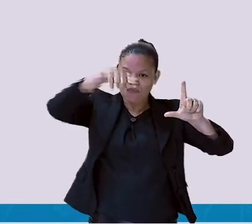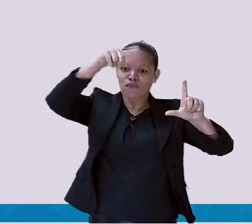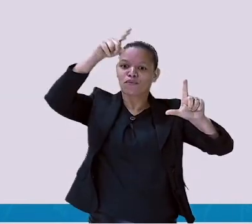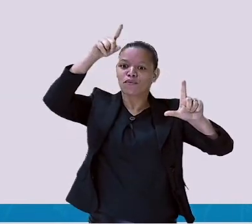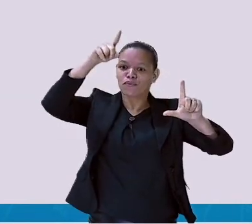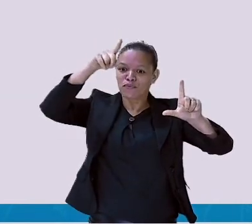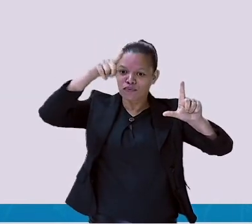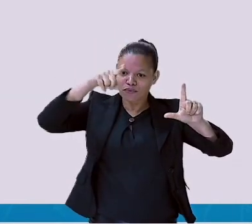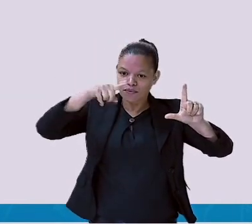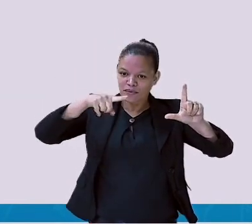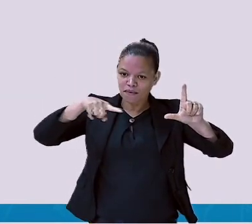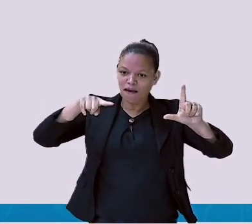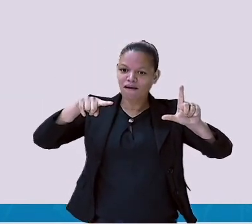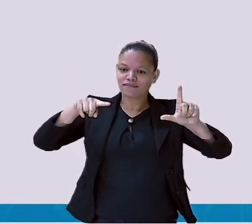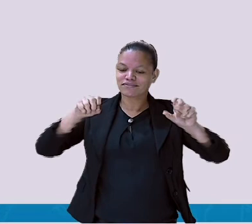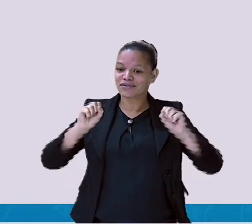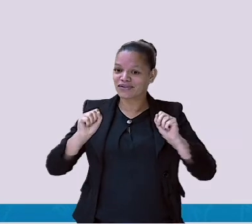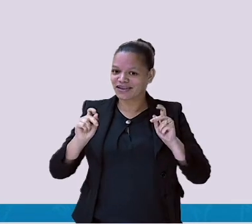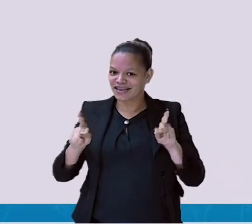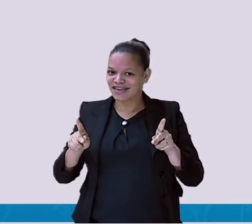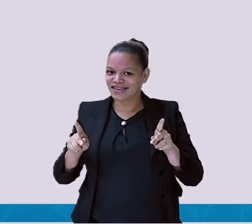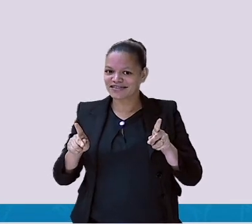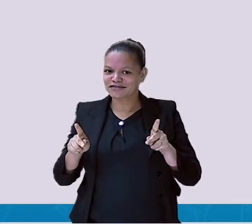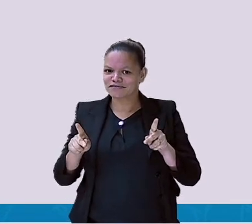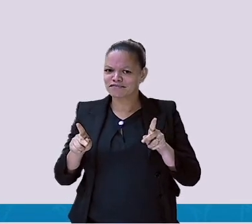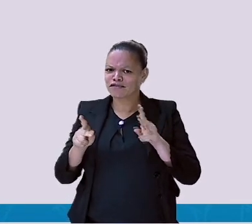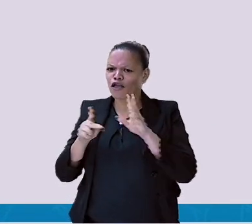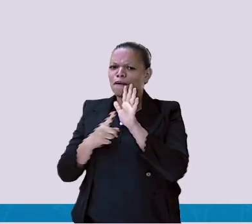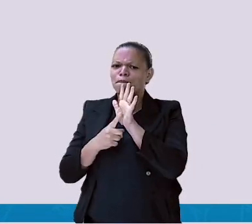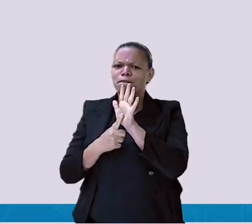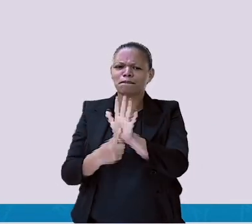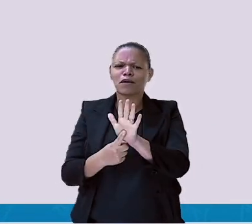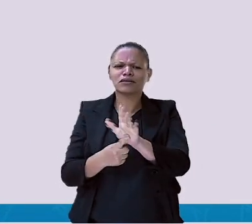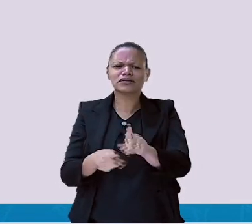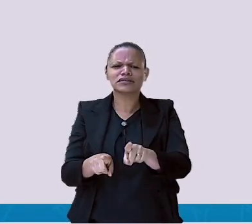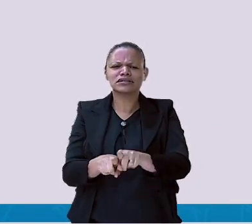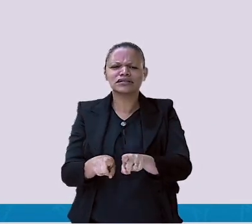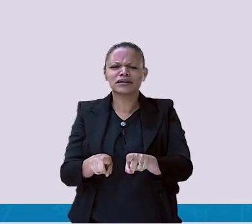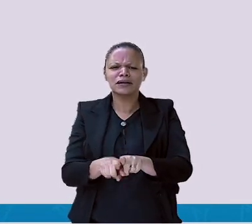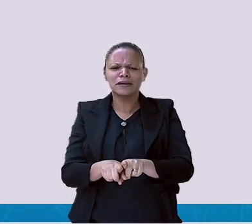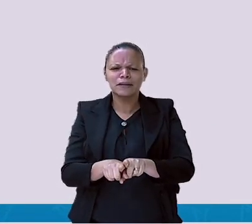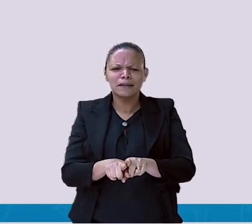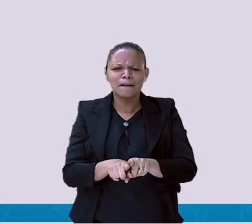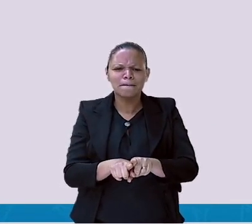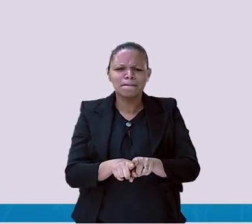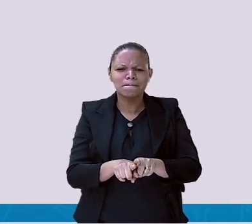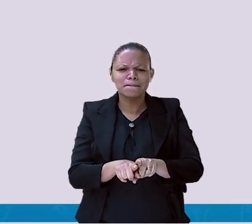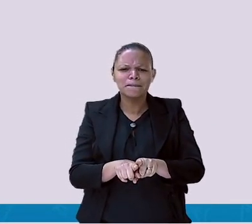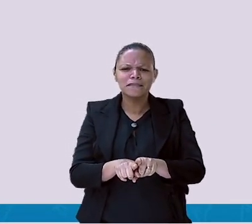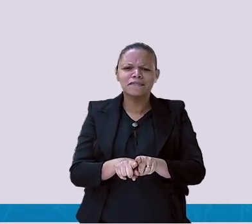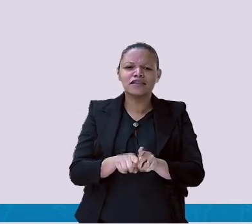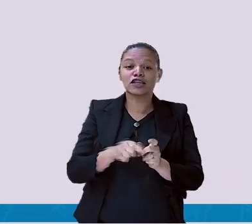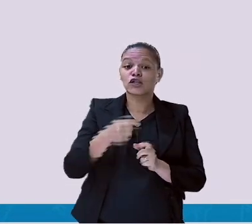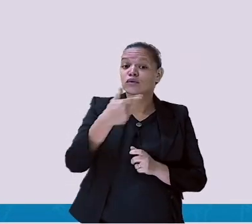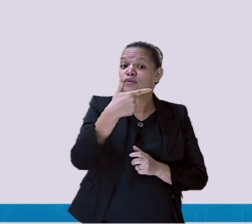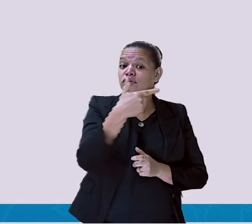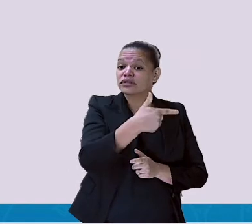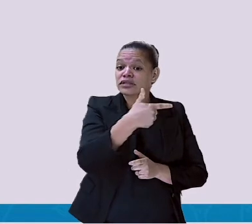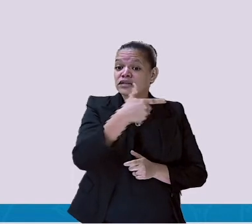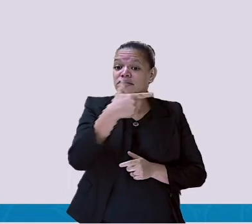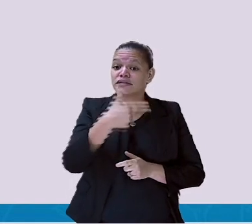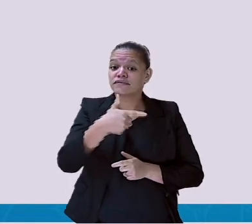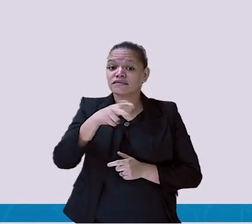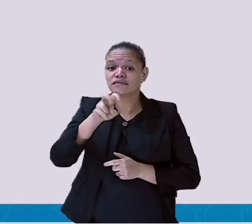pessoas, clientes, pedem sabor chocolate. E qual é o sabor que eles